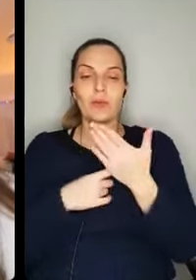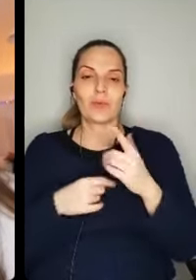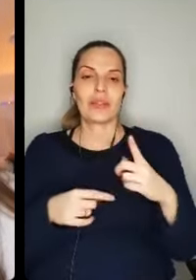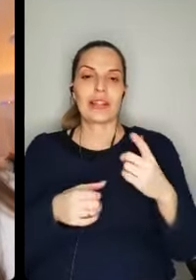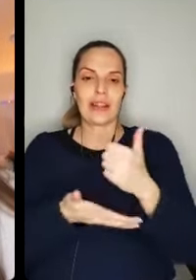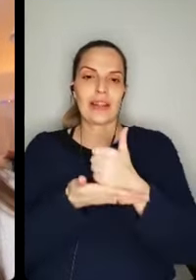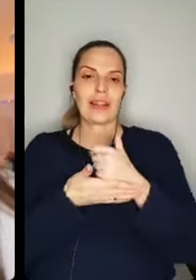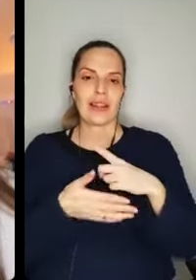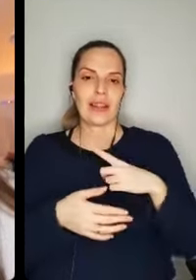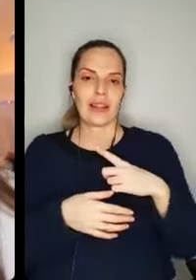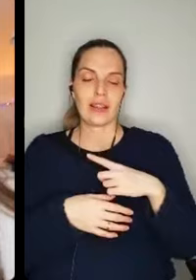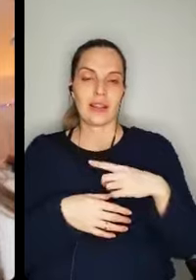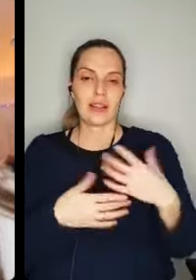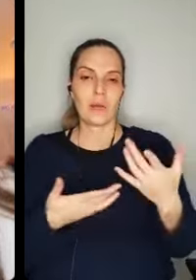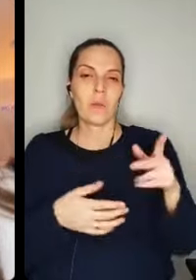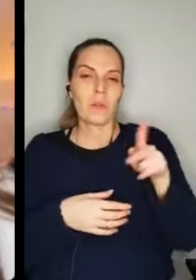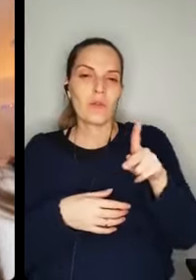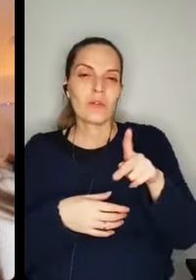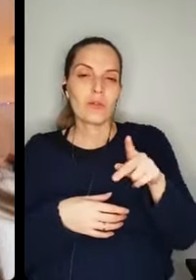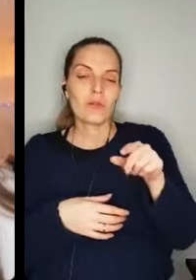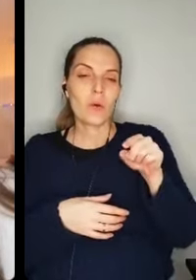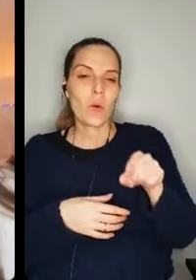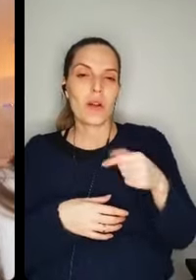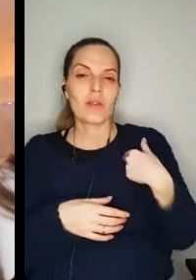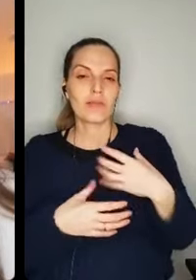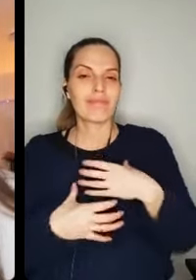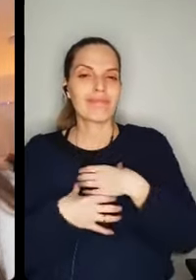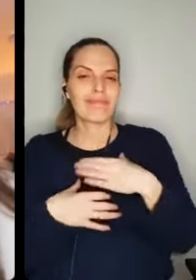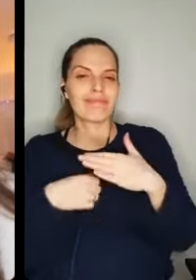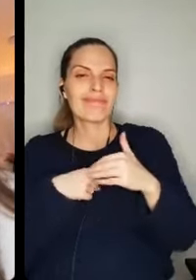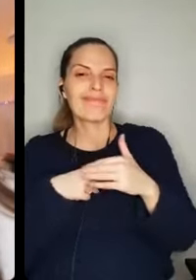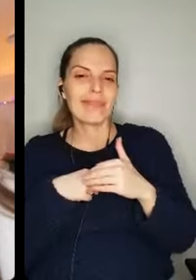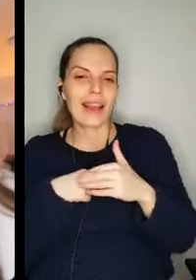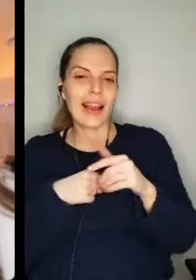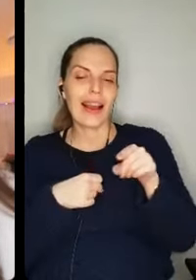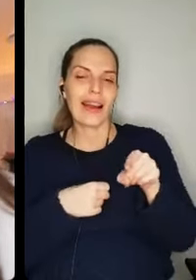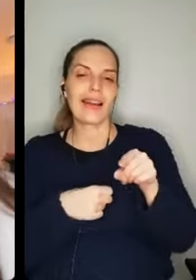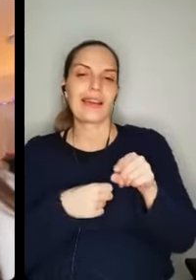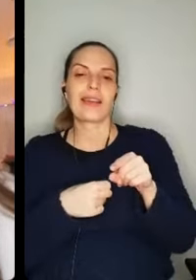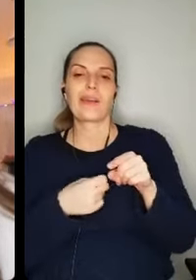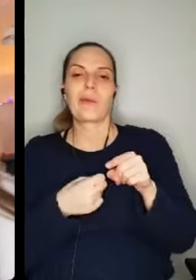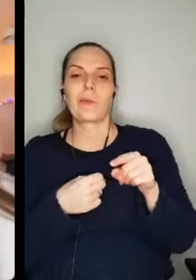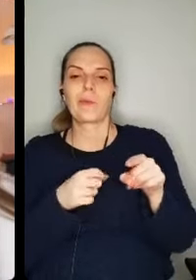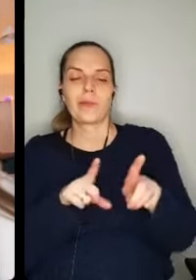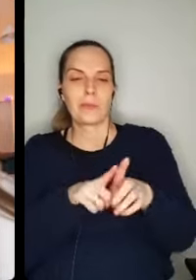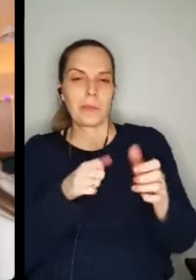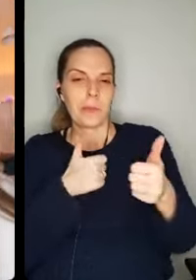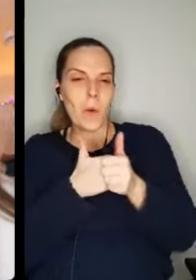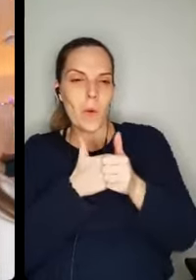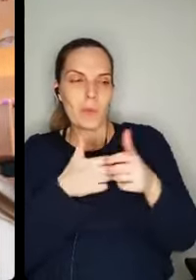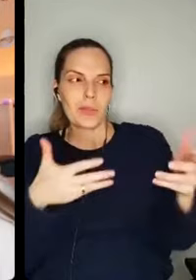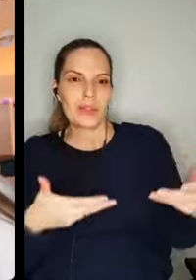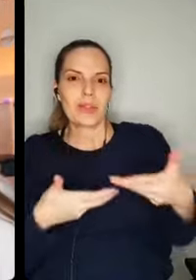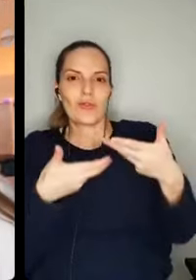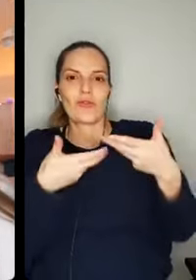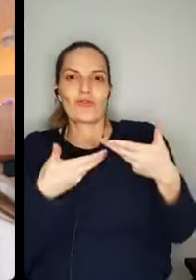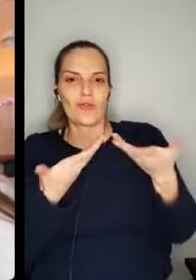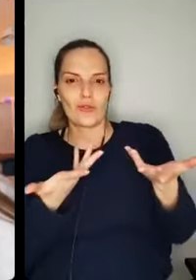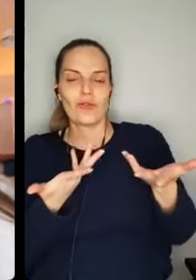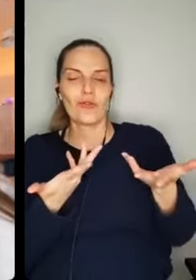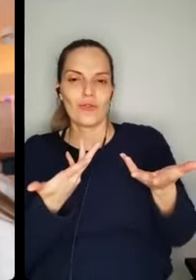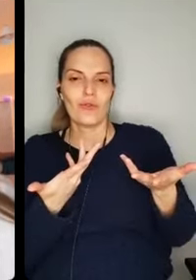muito um afeto, assim, por parte deles, uma proximidade e um incentivo também, assim, né,